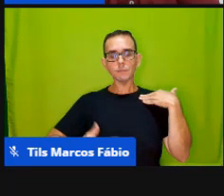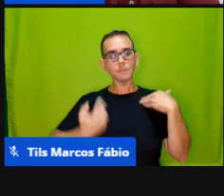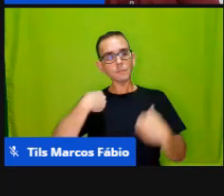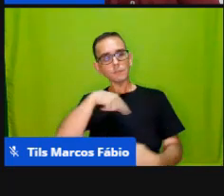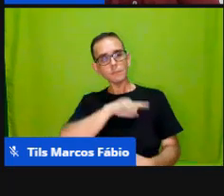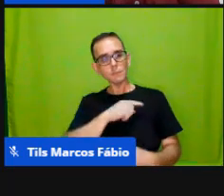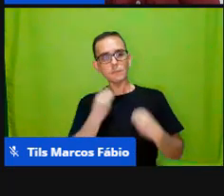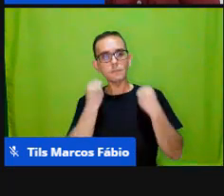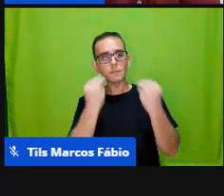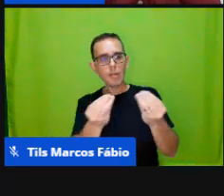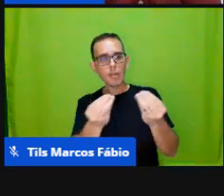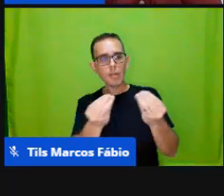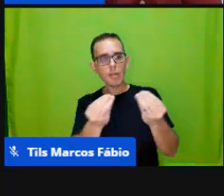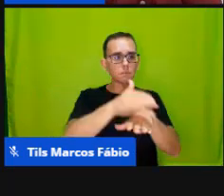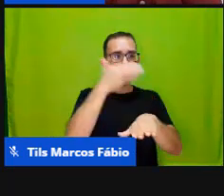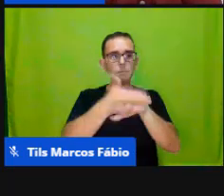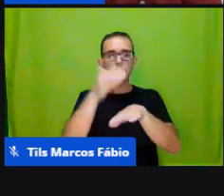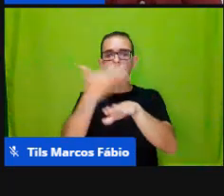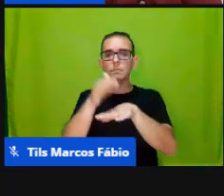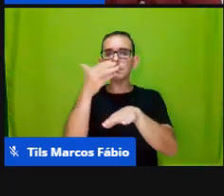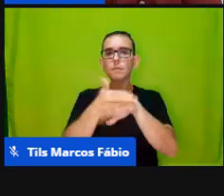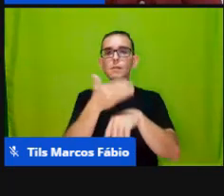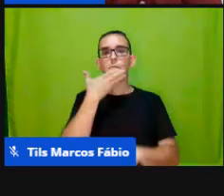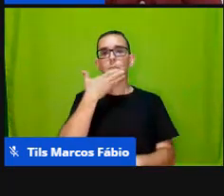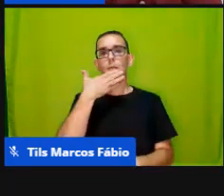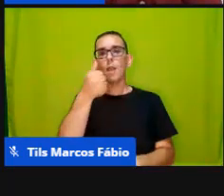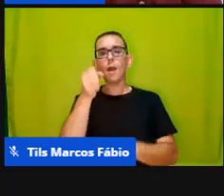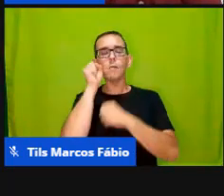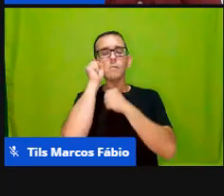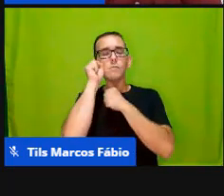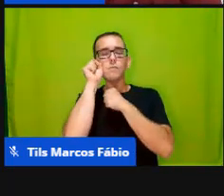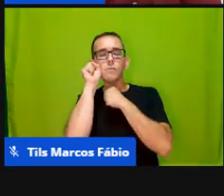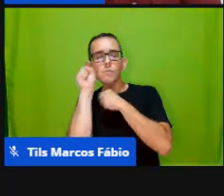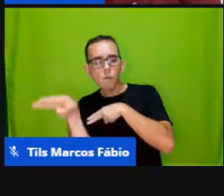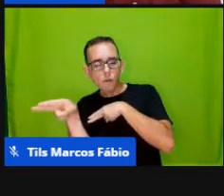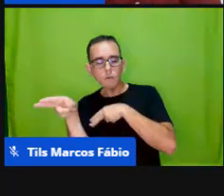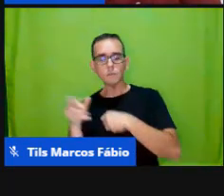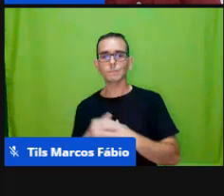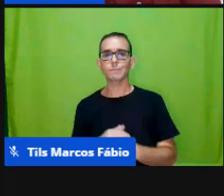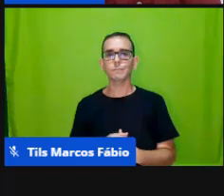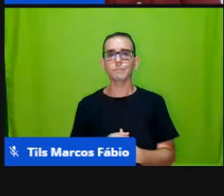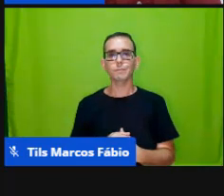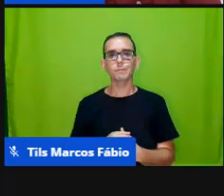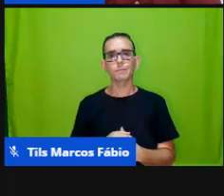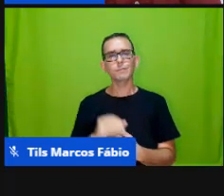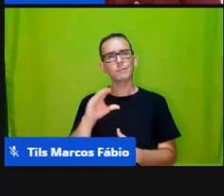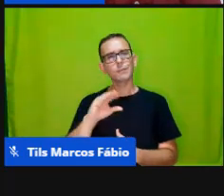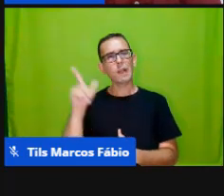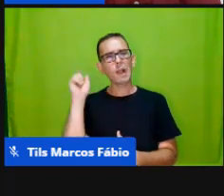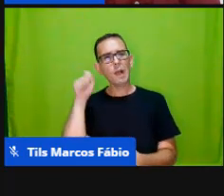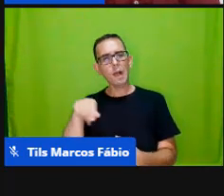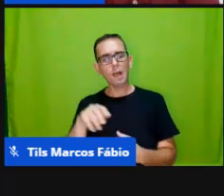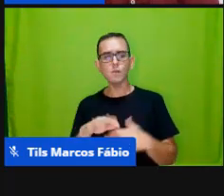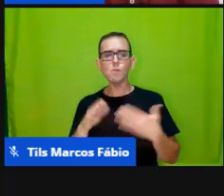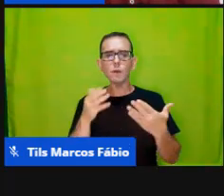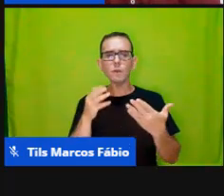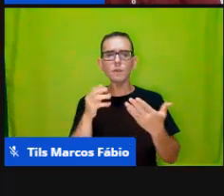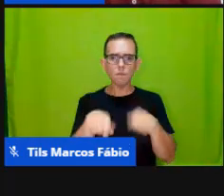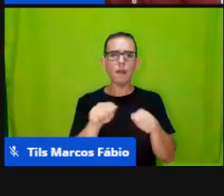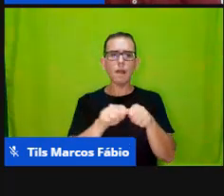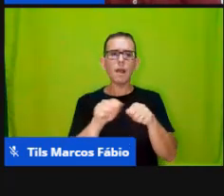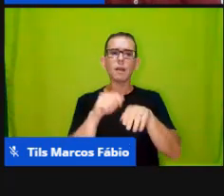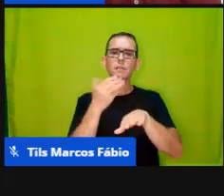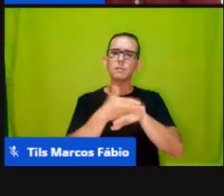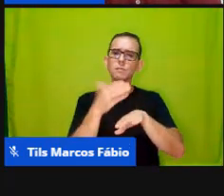nos exercícios nos melhora o sono. E óbvio, né, que quando você pratica esporte,